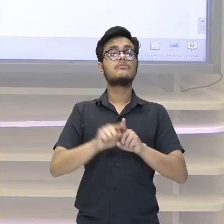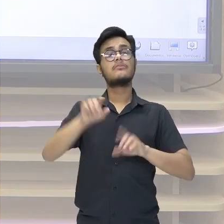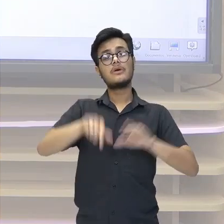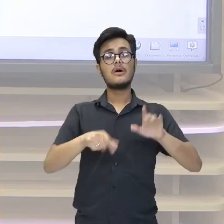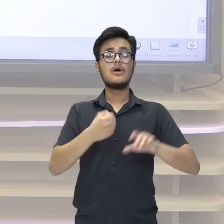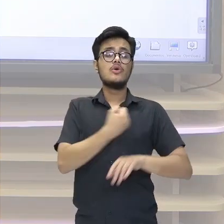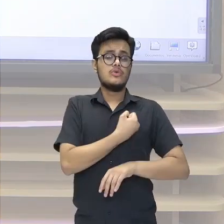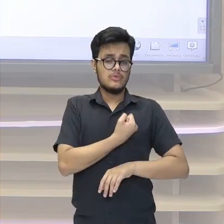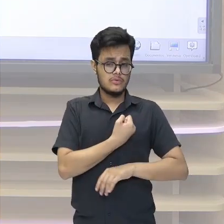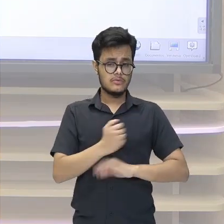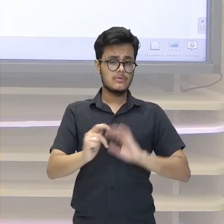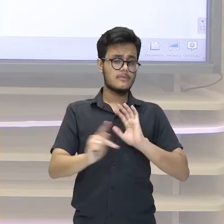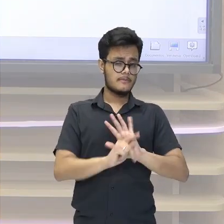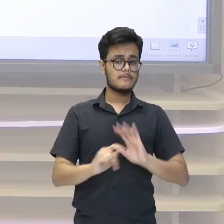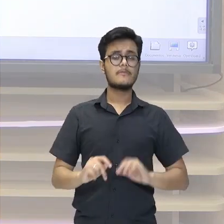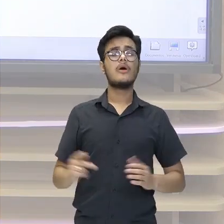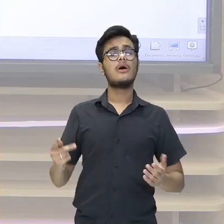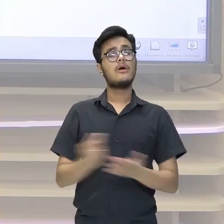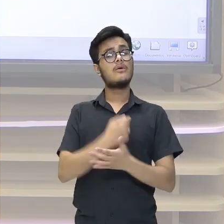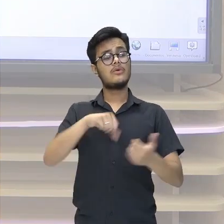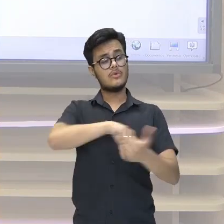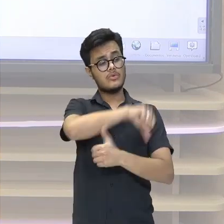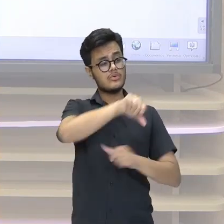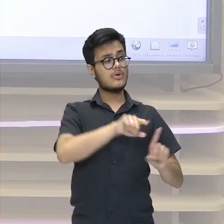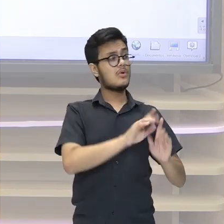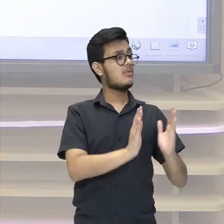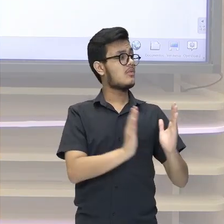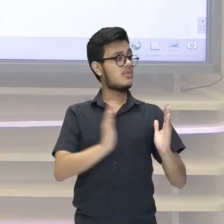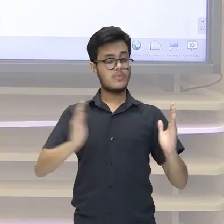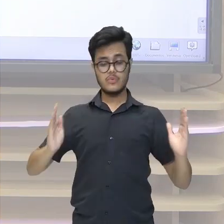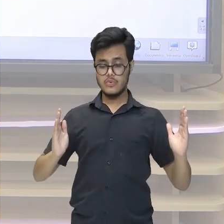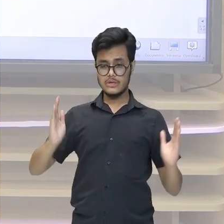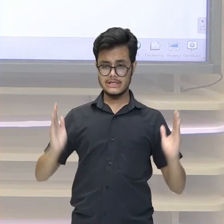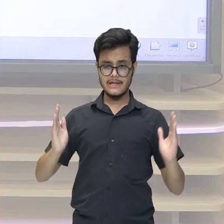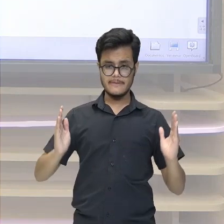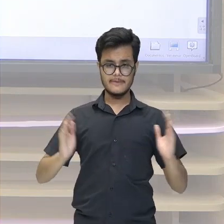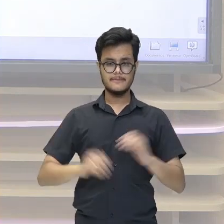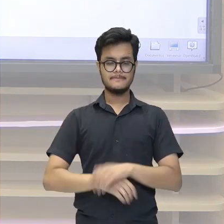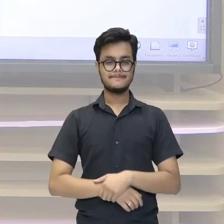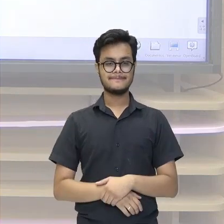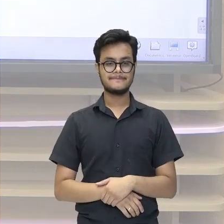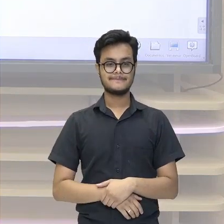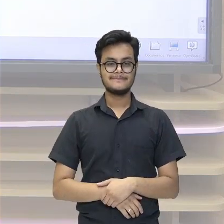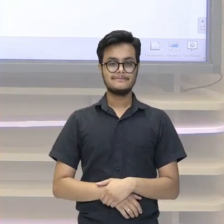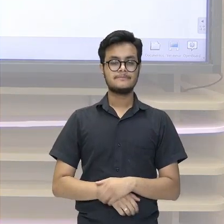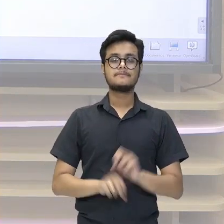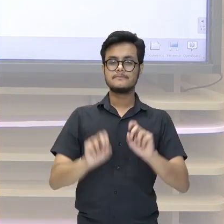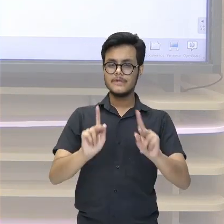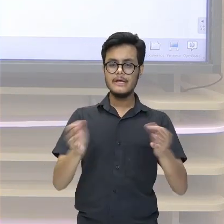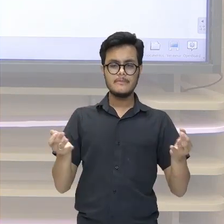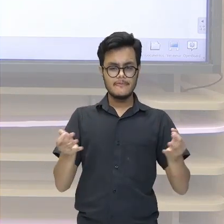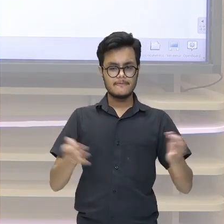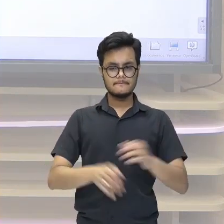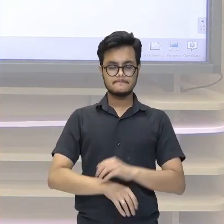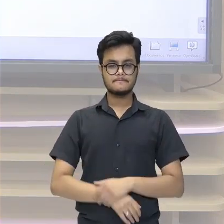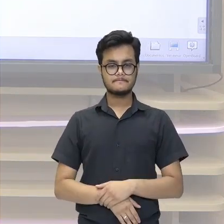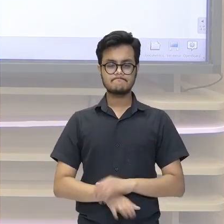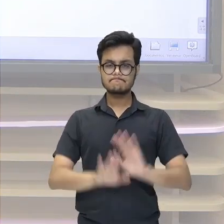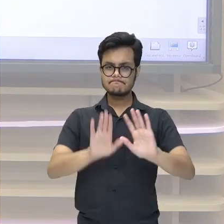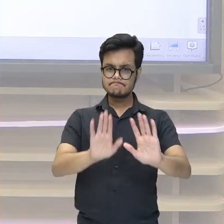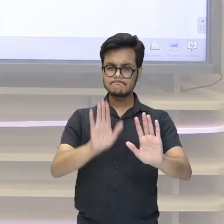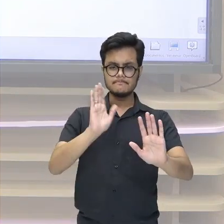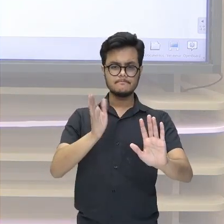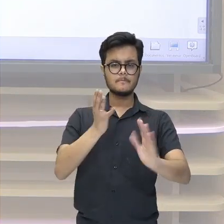produto ou aquele determinado evento sofreu ao longo de um determinado tempo. Muito bem. Agora que nós